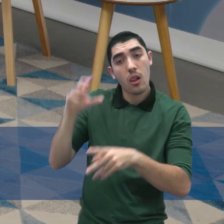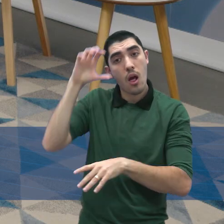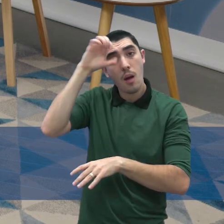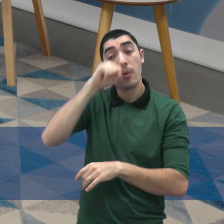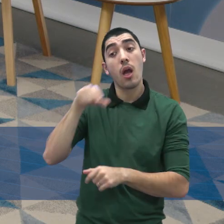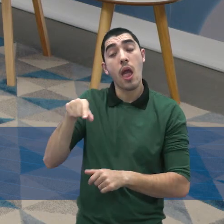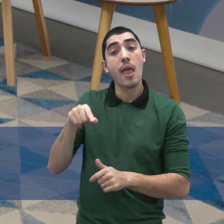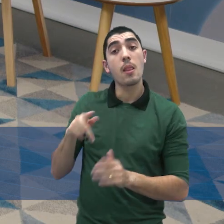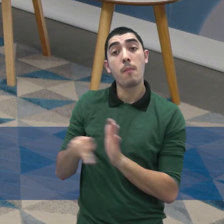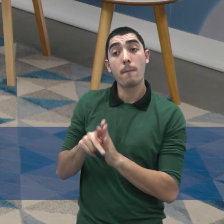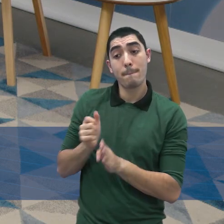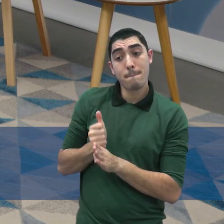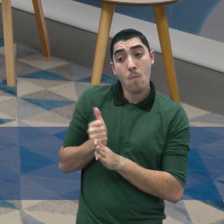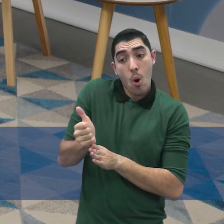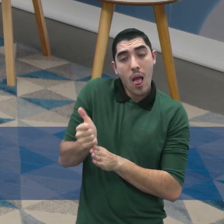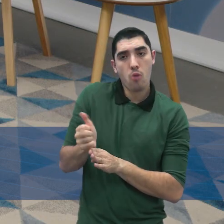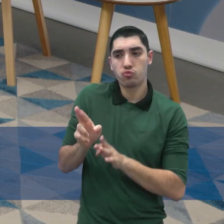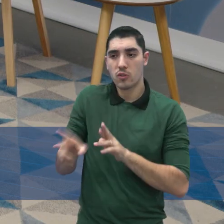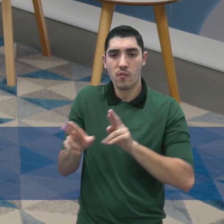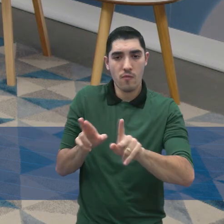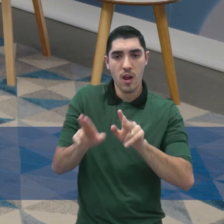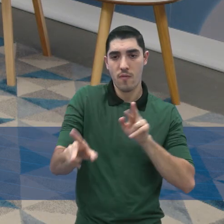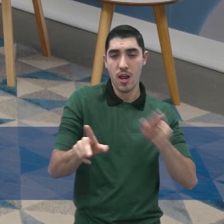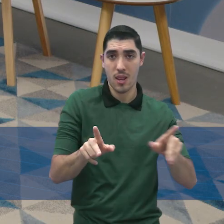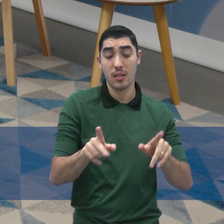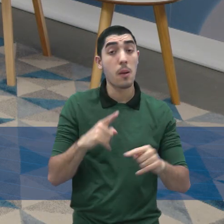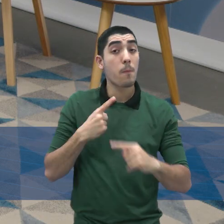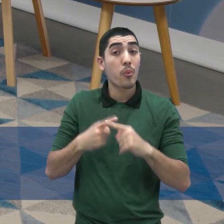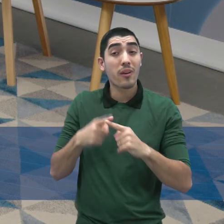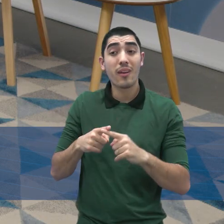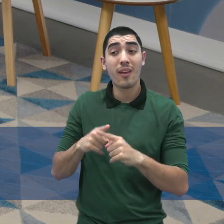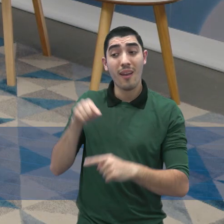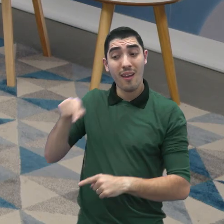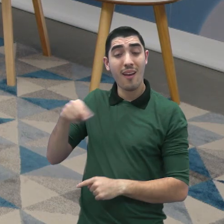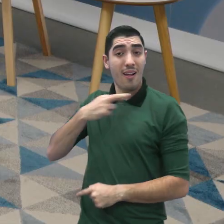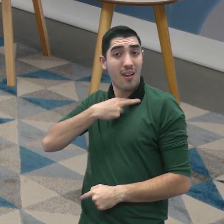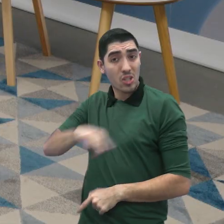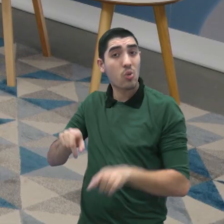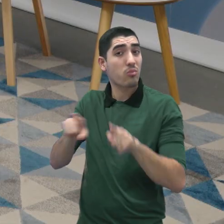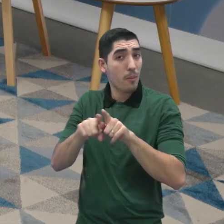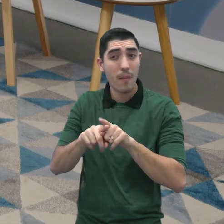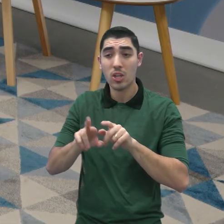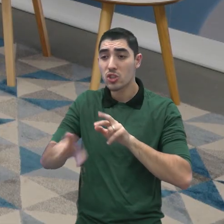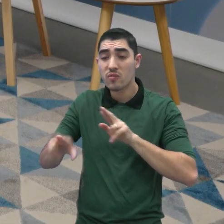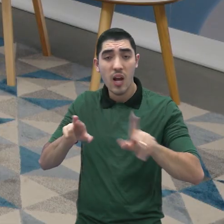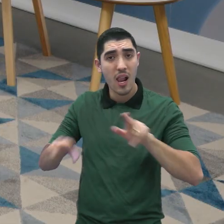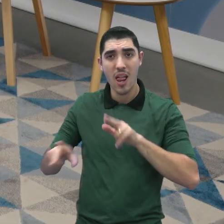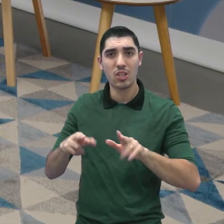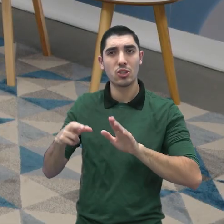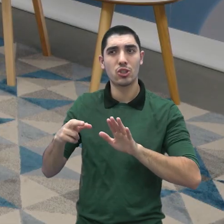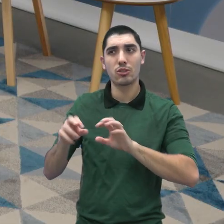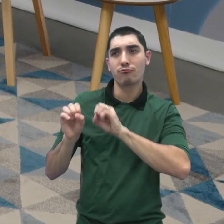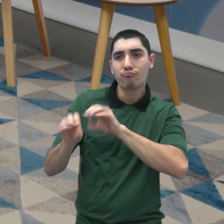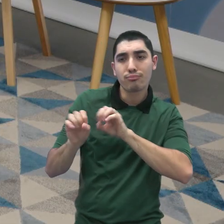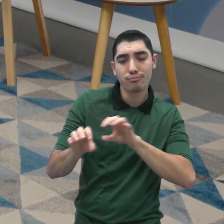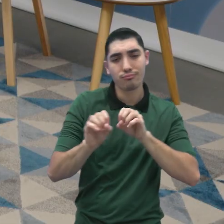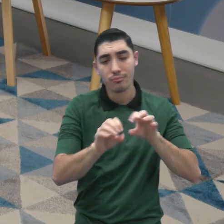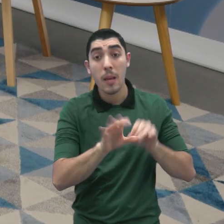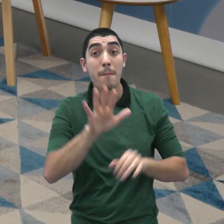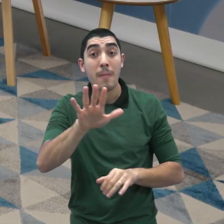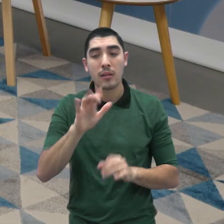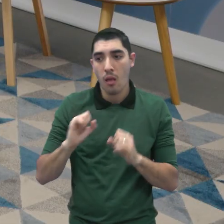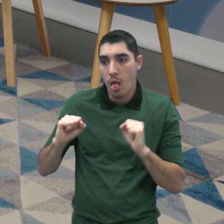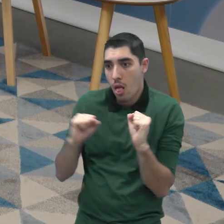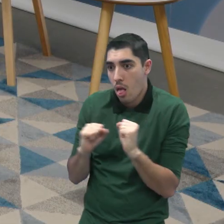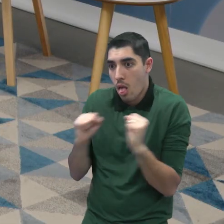morais diferentes, porque cada religião também tem uns princípios ali, é diferente. E daí, qual é o problema do fanatismo? É quando